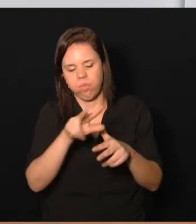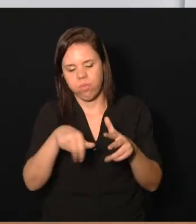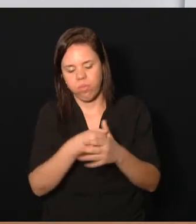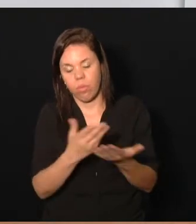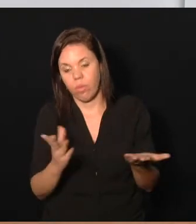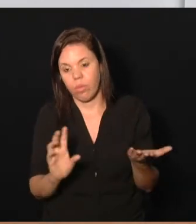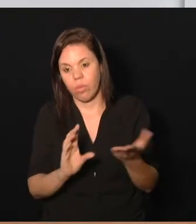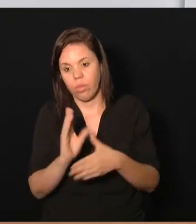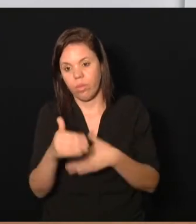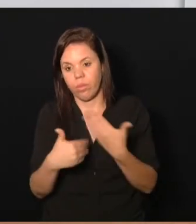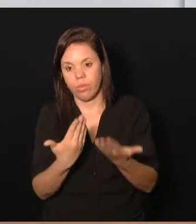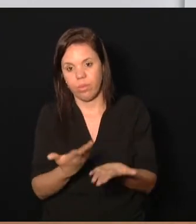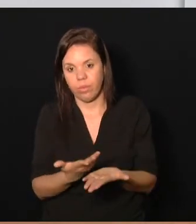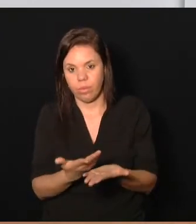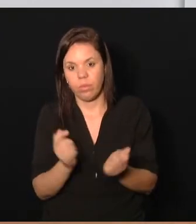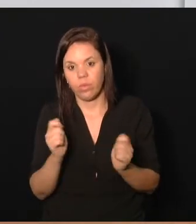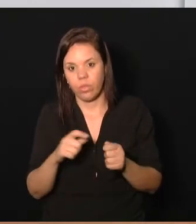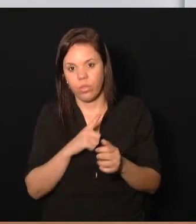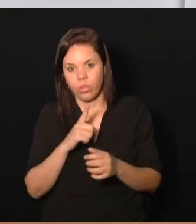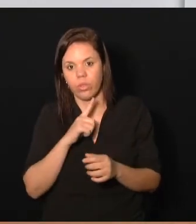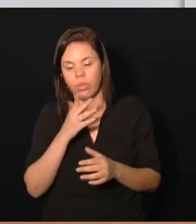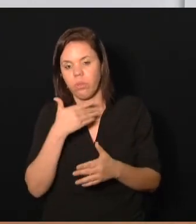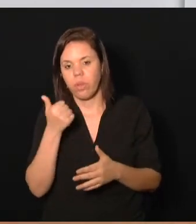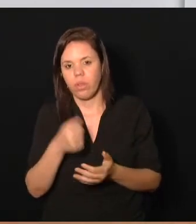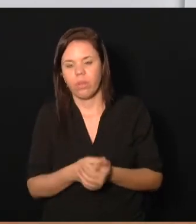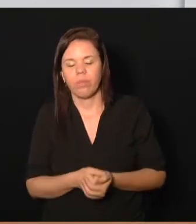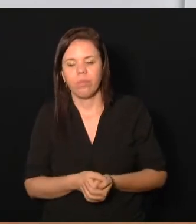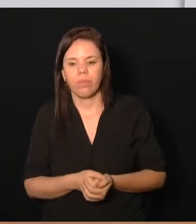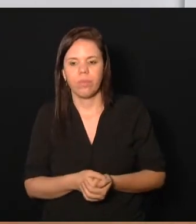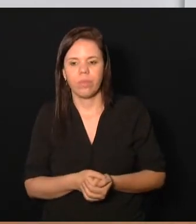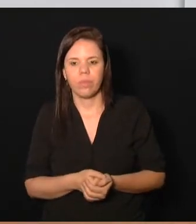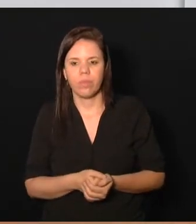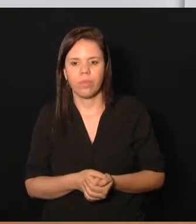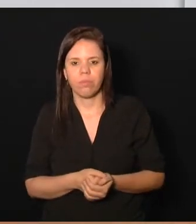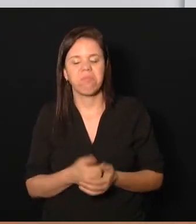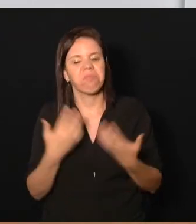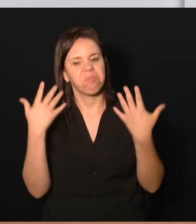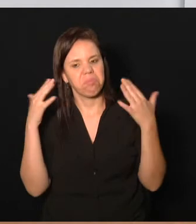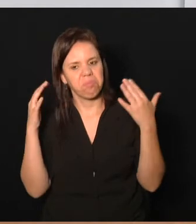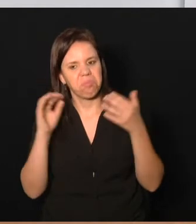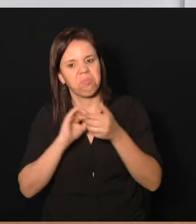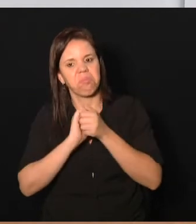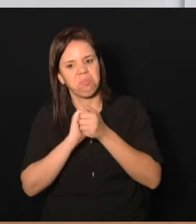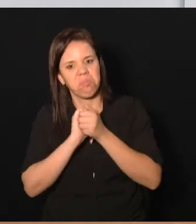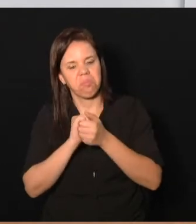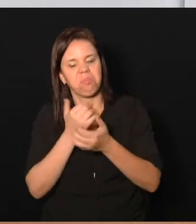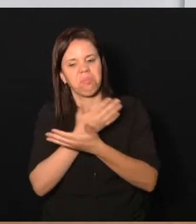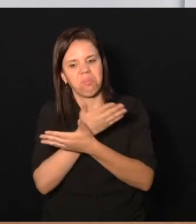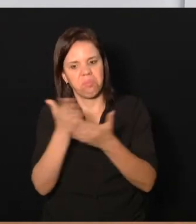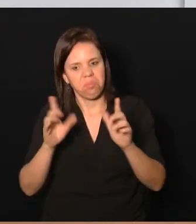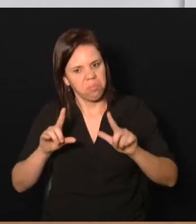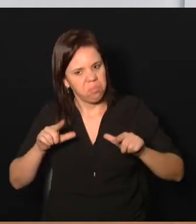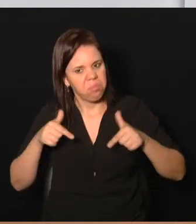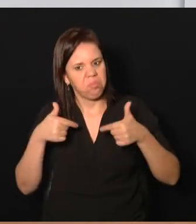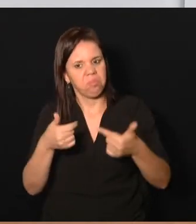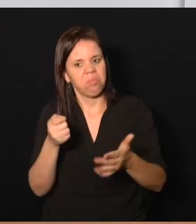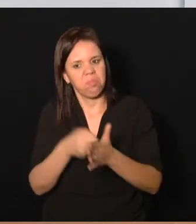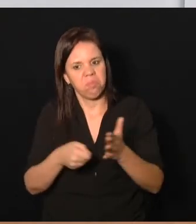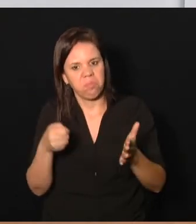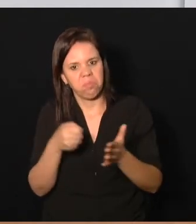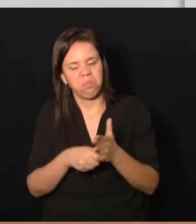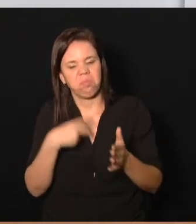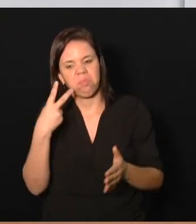assodado e poderia ter esse ponto de melhoria. E parabéns para vocês pela atuação de vocês,